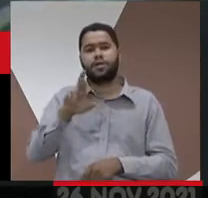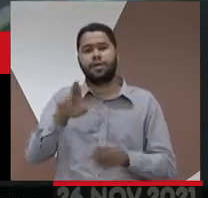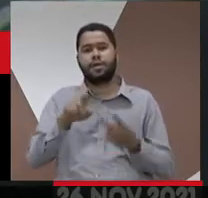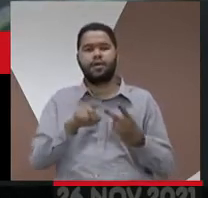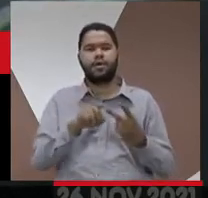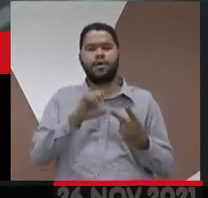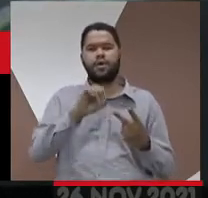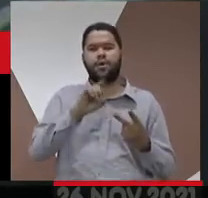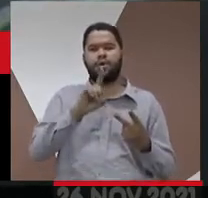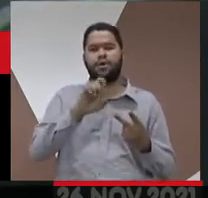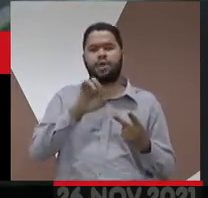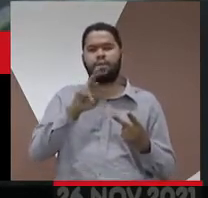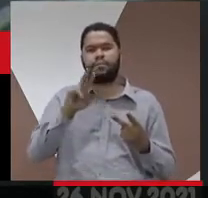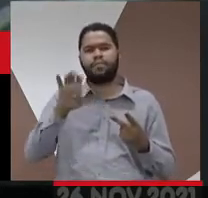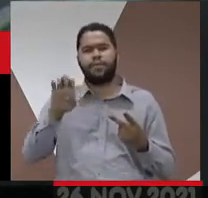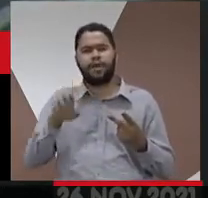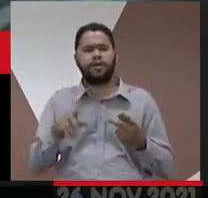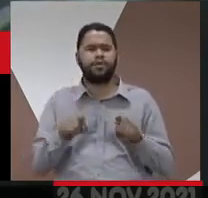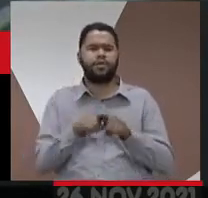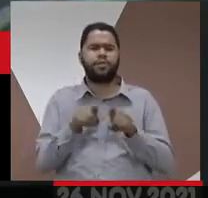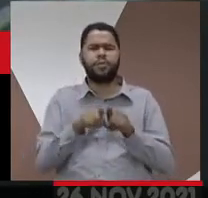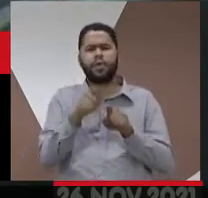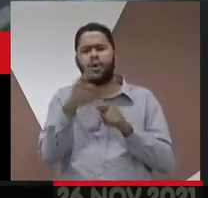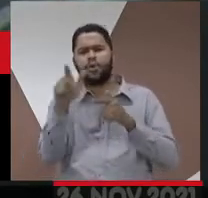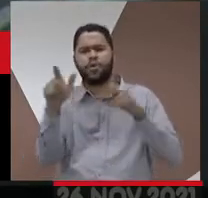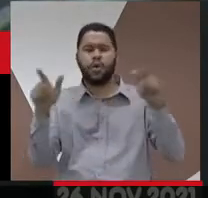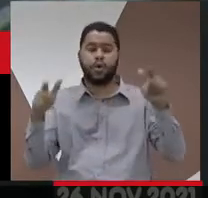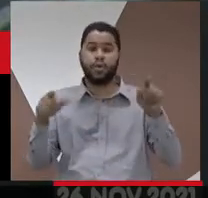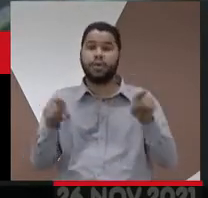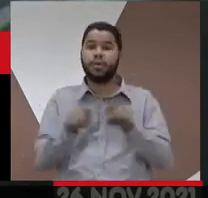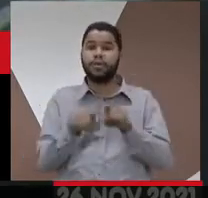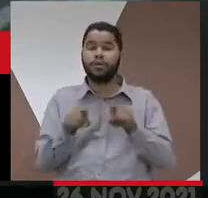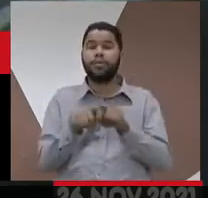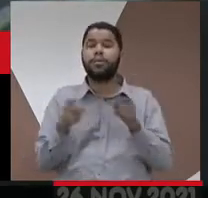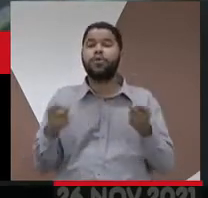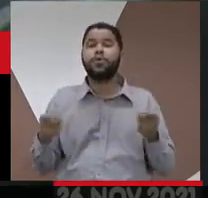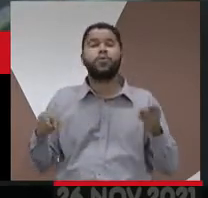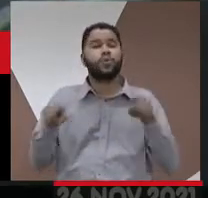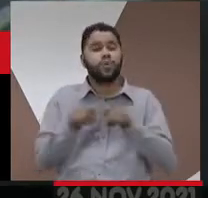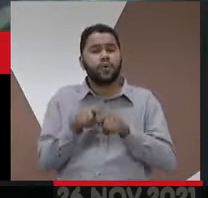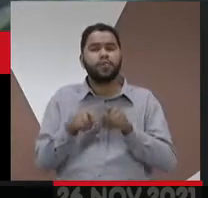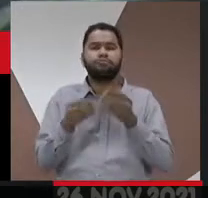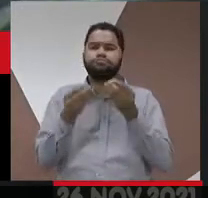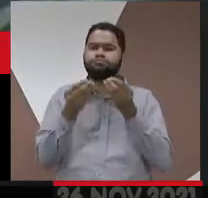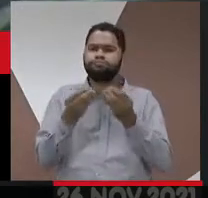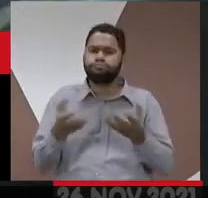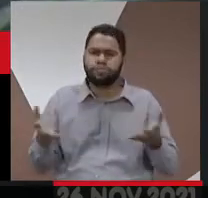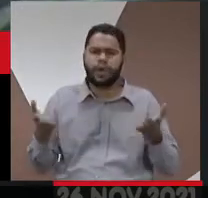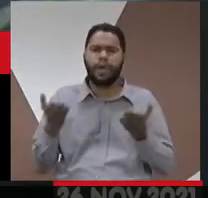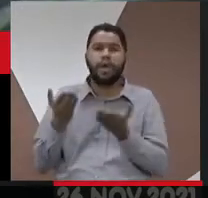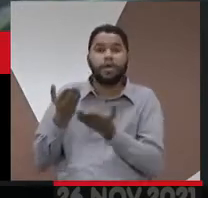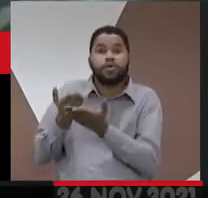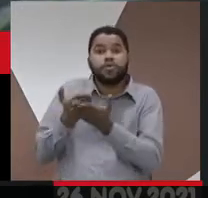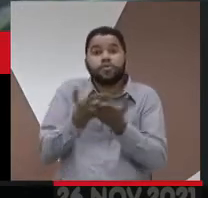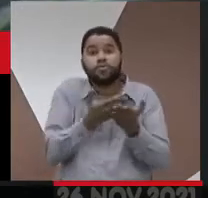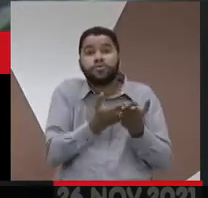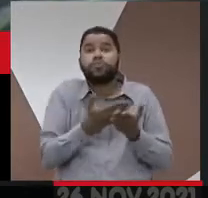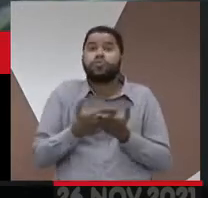de inúmeras outras empreiteiras, em concessões que foram viabilizadas por estudos da